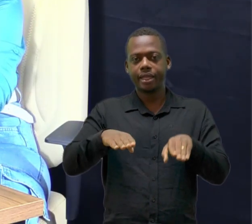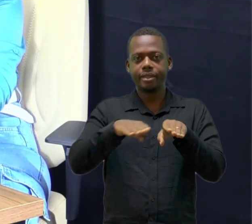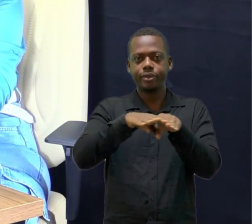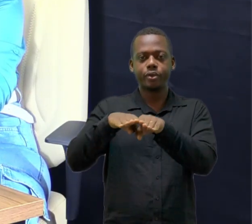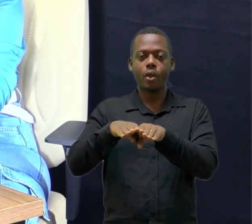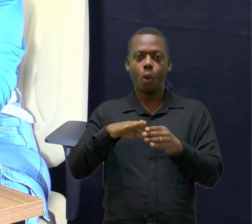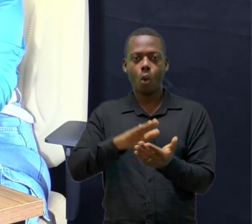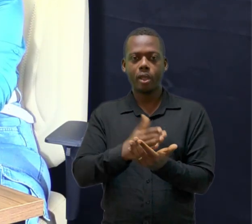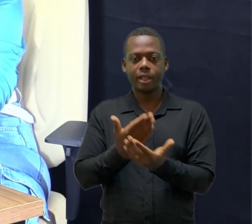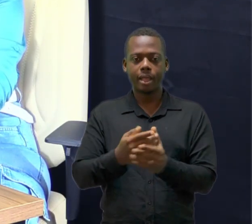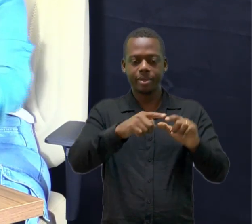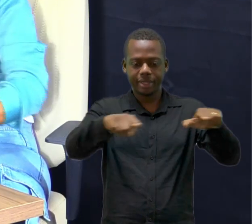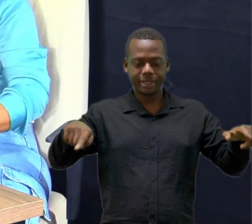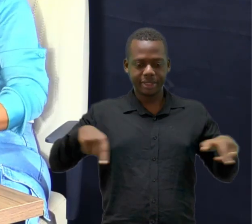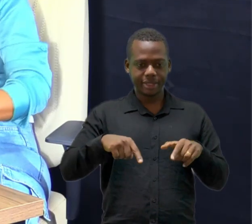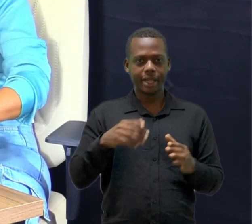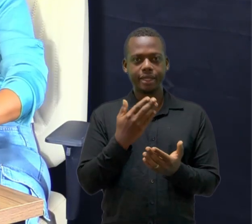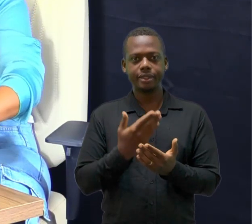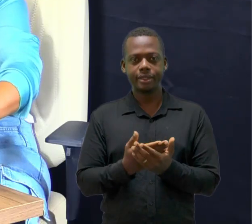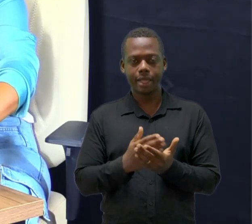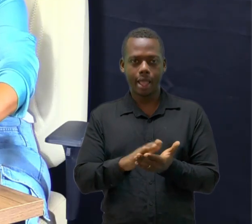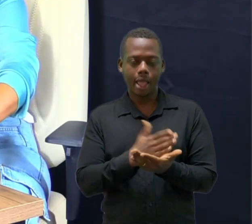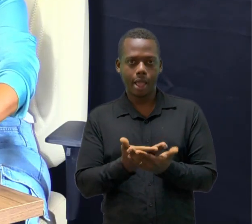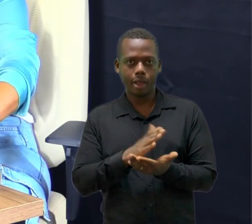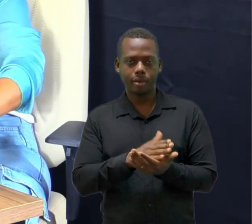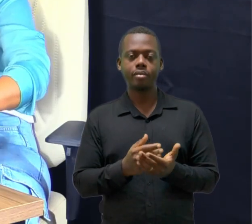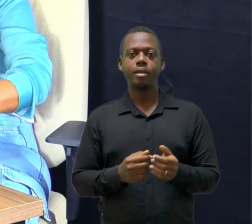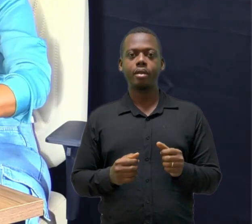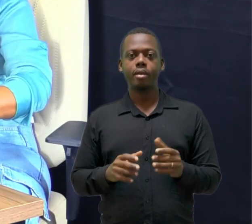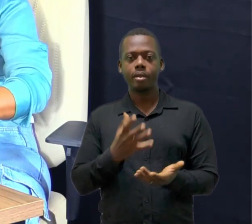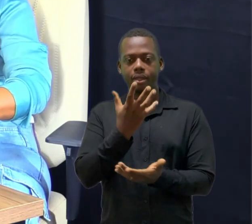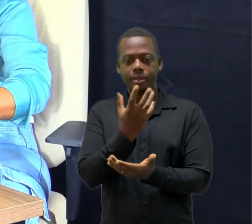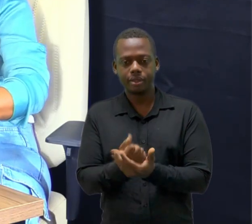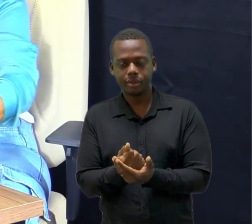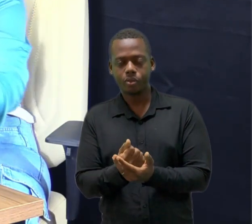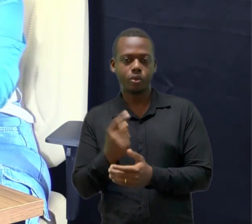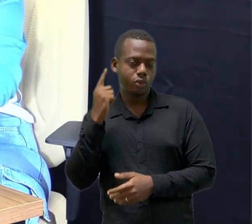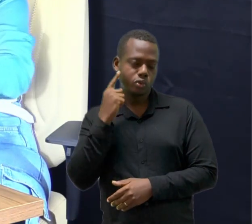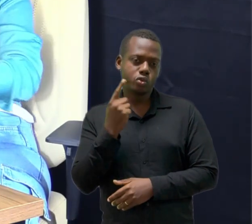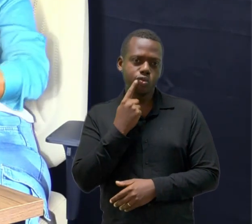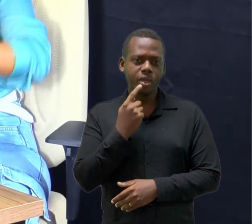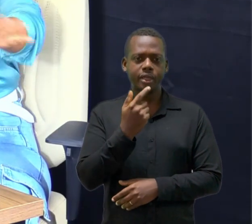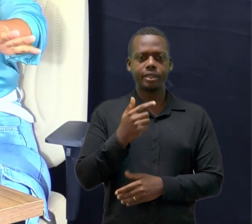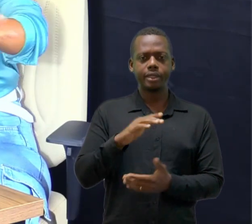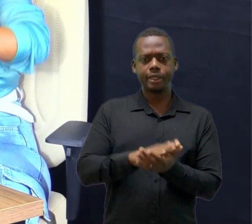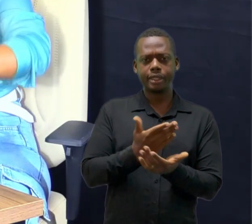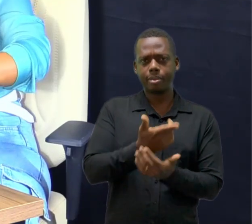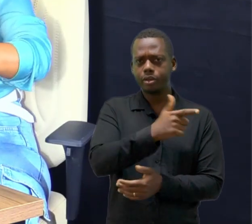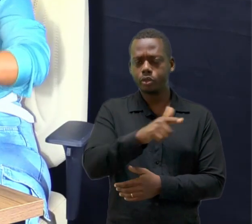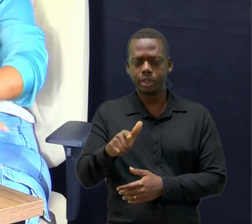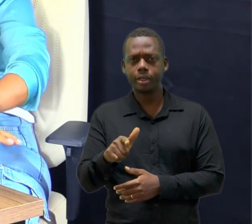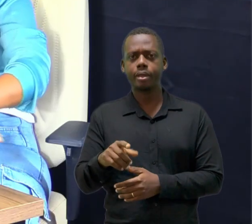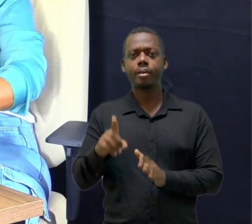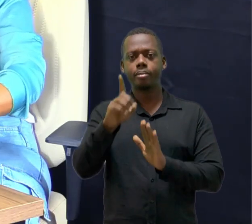um intérprete em sala de aula. Uhum. Ou seja, matricula-se o surdo, mas não coloca-se o intérprete, deu direito, porque ele tem direito